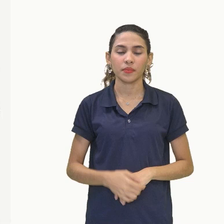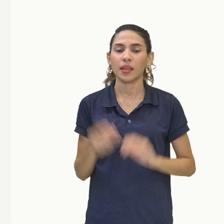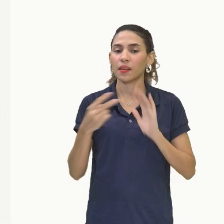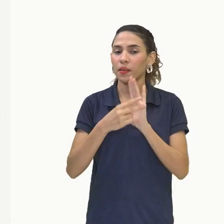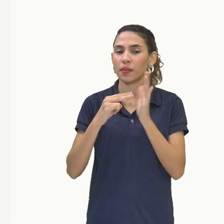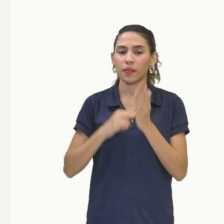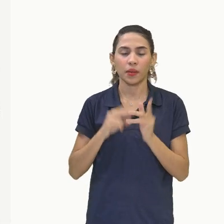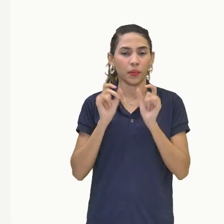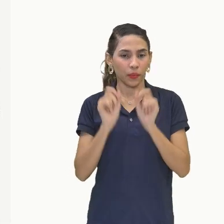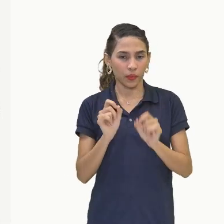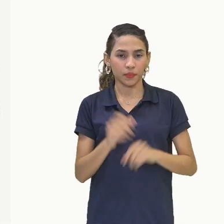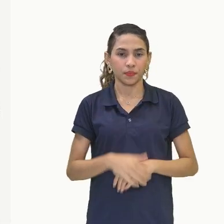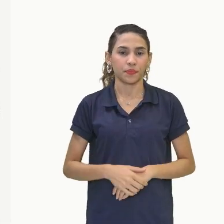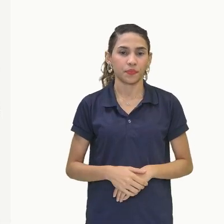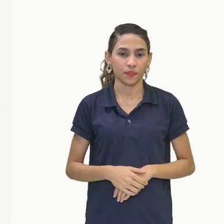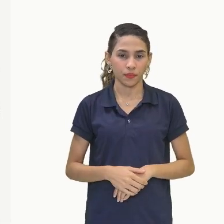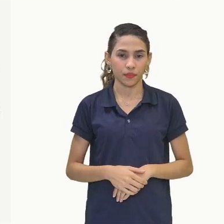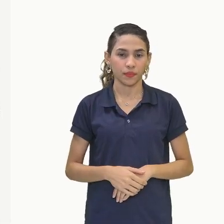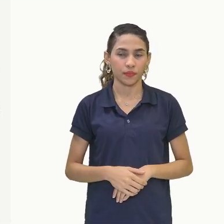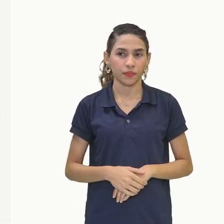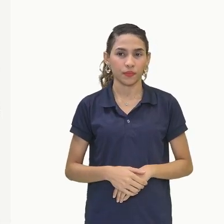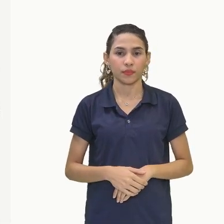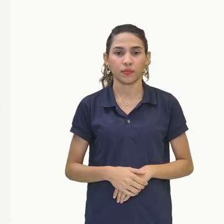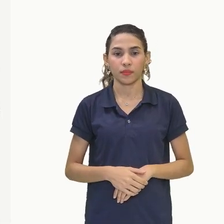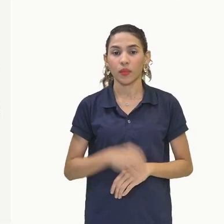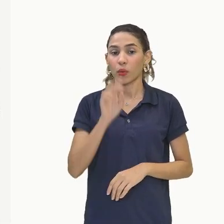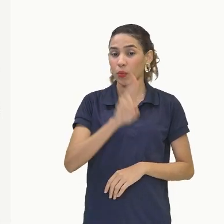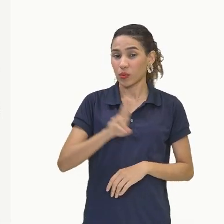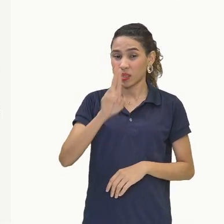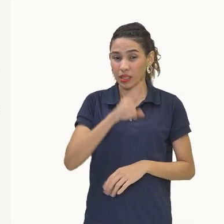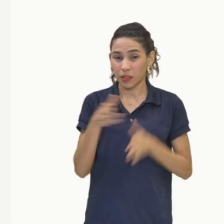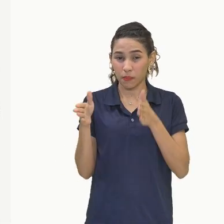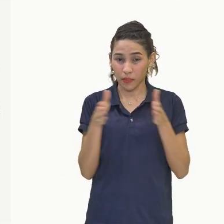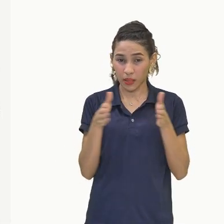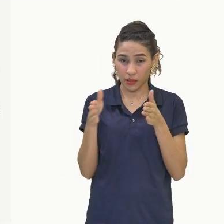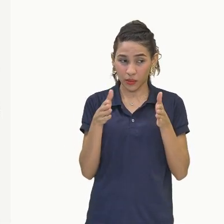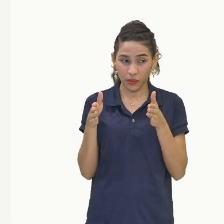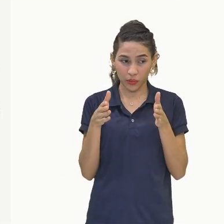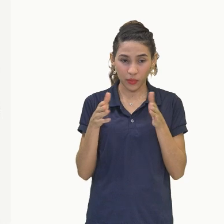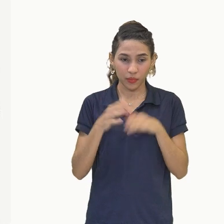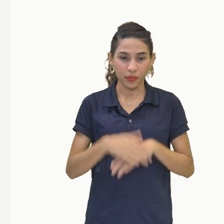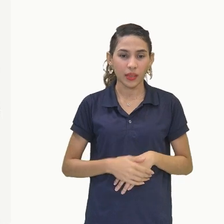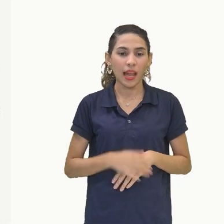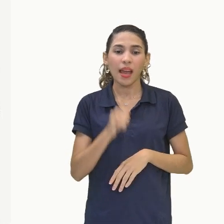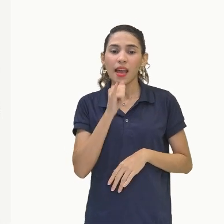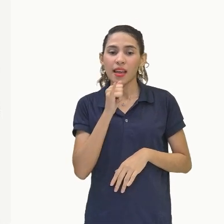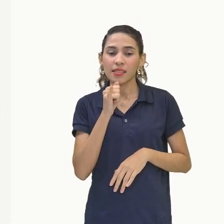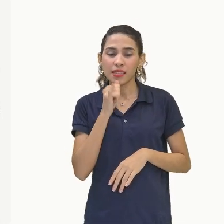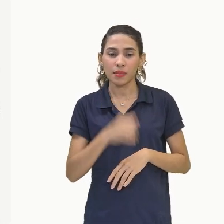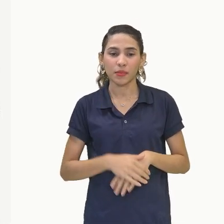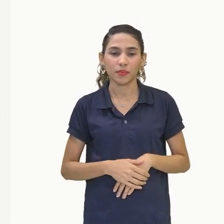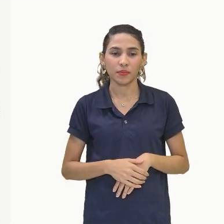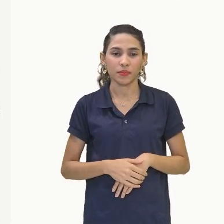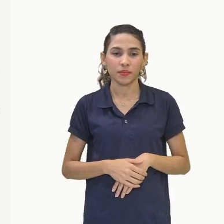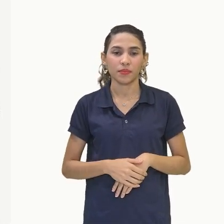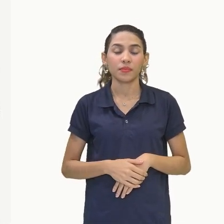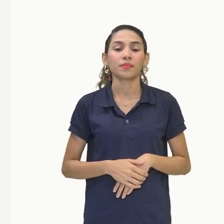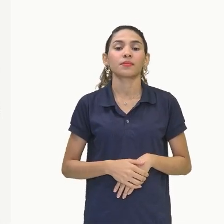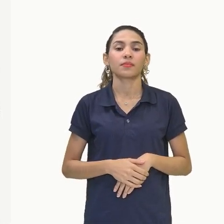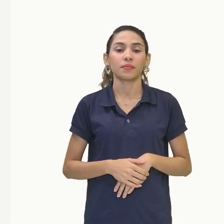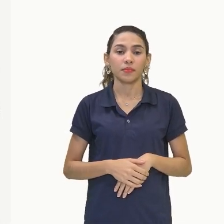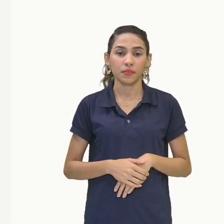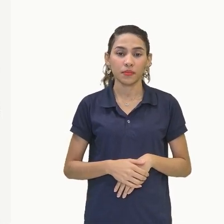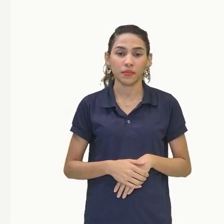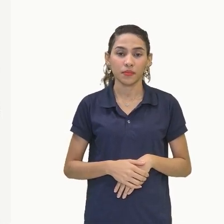seja, consumida num determinado período. Como você tem aí? A energia elétrica, ela